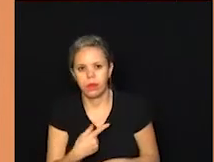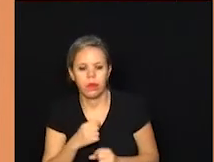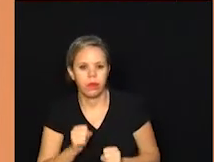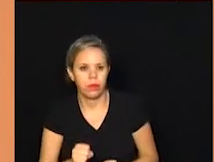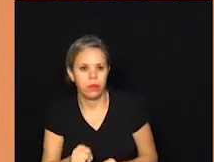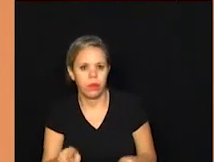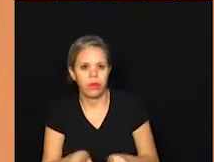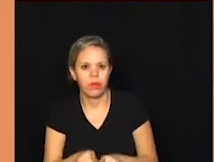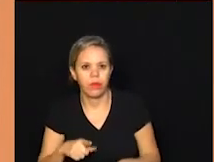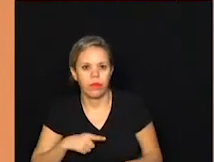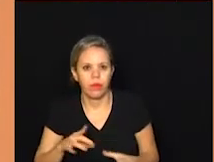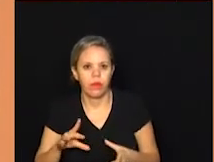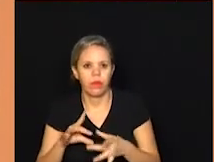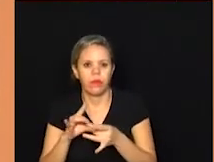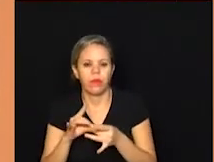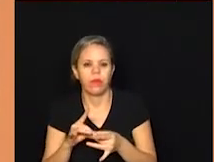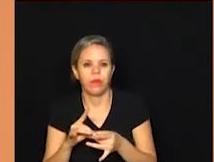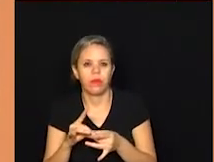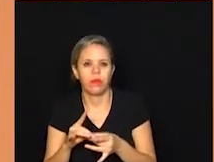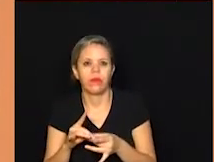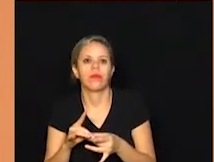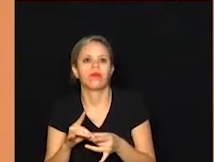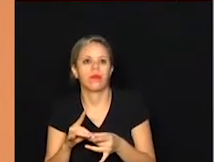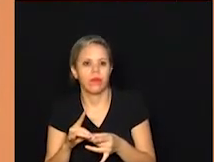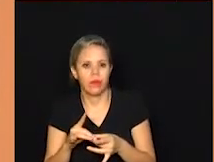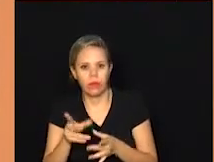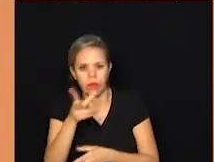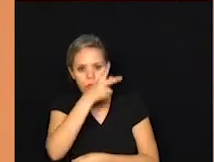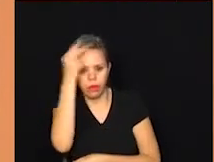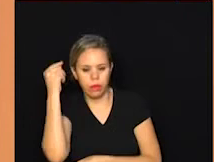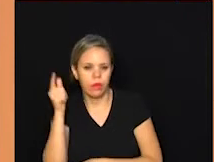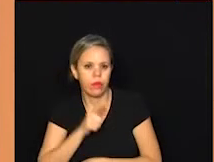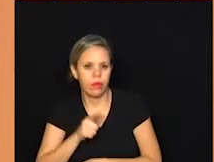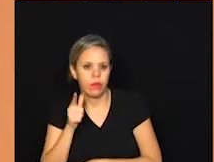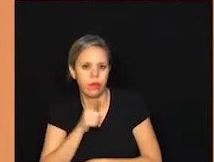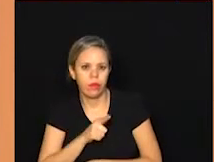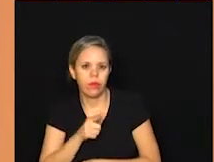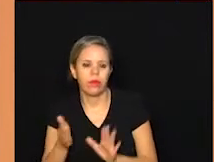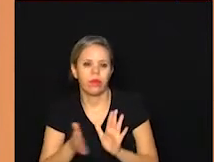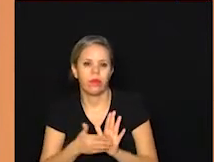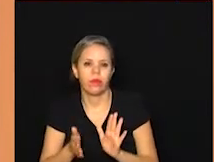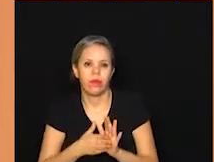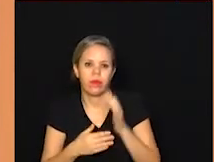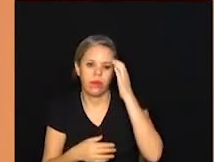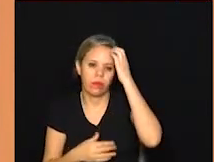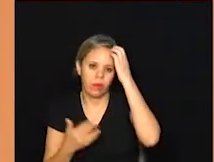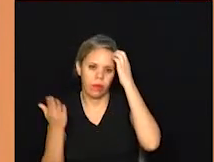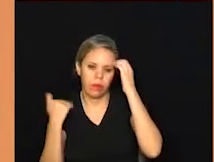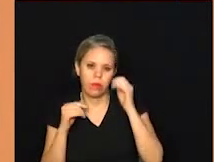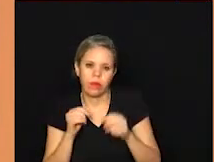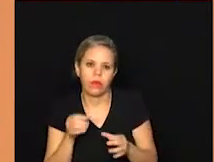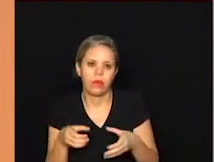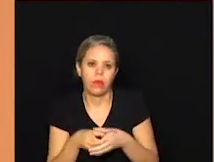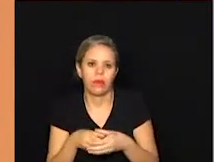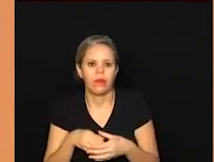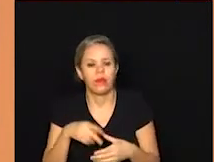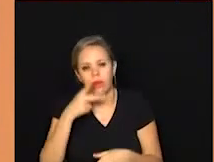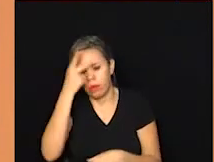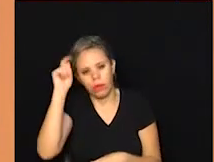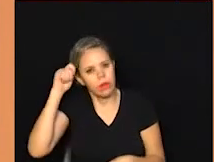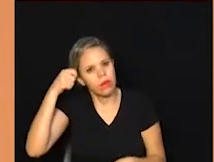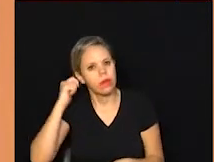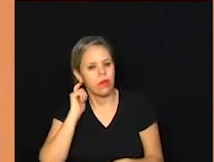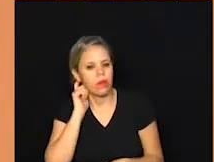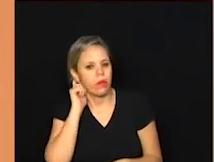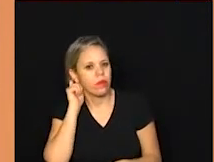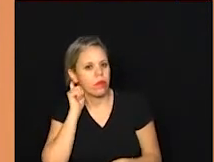também ter essa parceria com o Poder Executivo, de que a gente consiga propor, a gente saber que a comunidade negra está